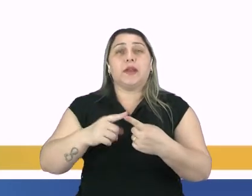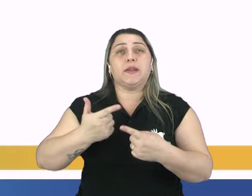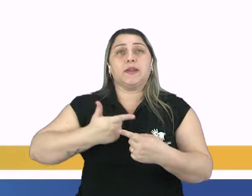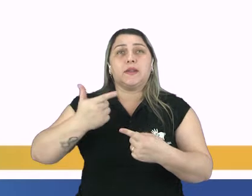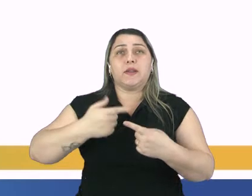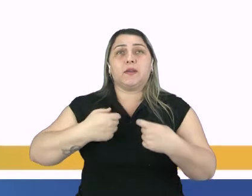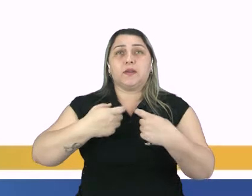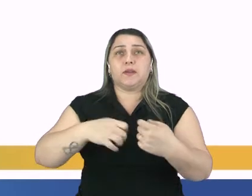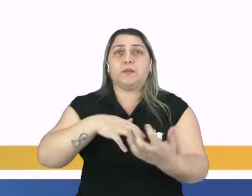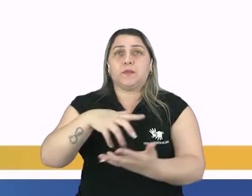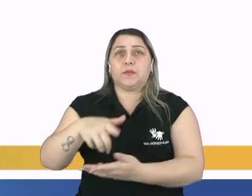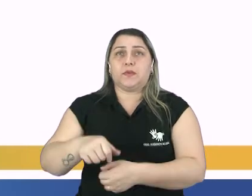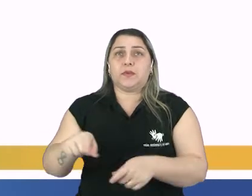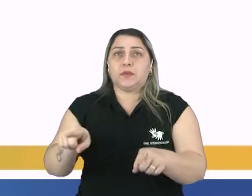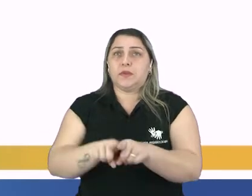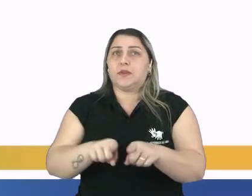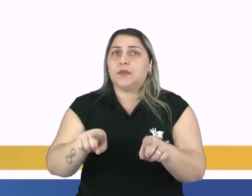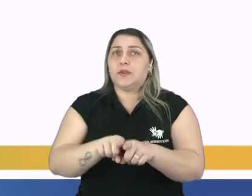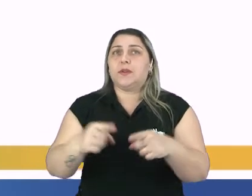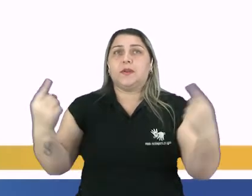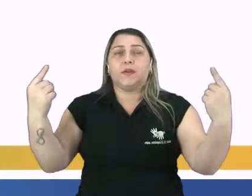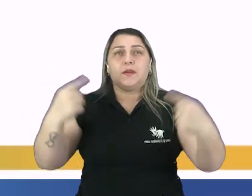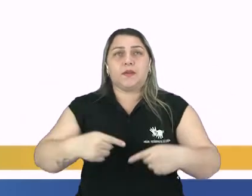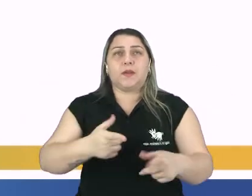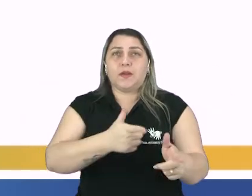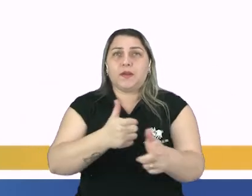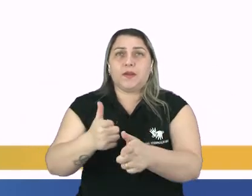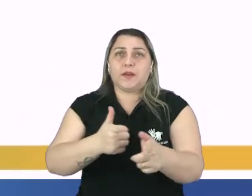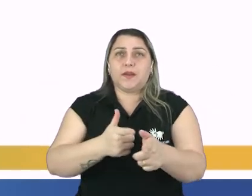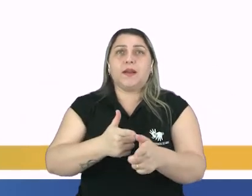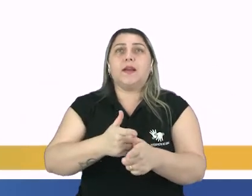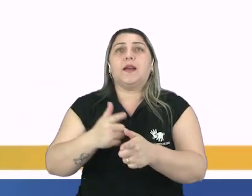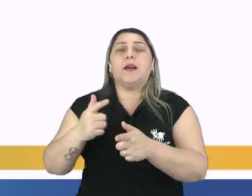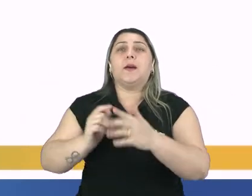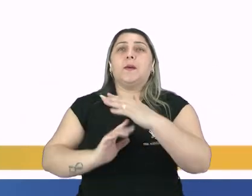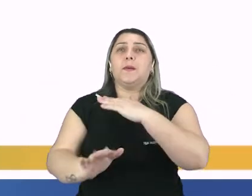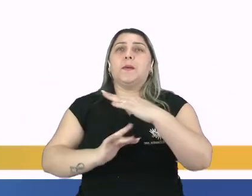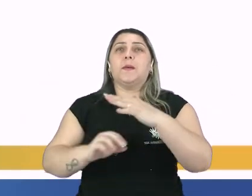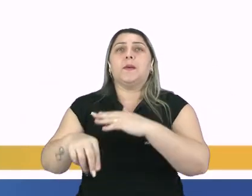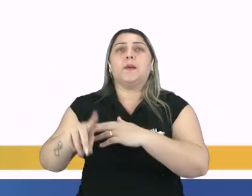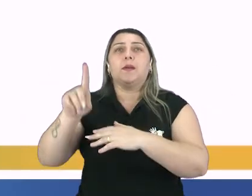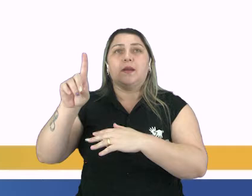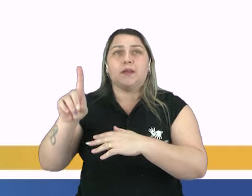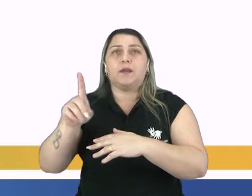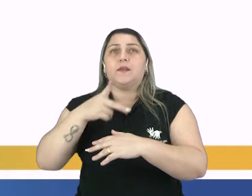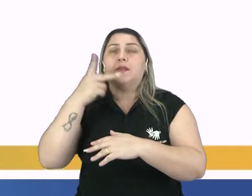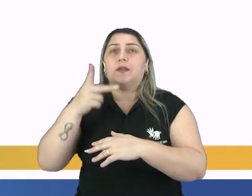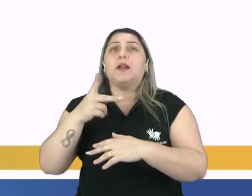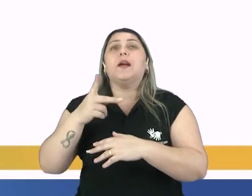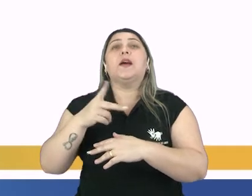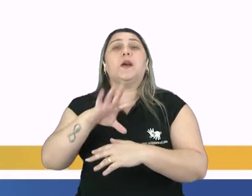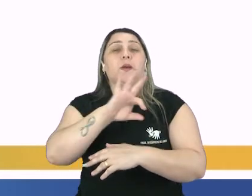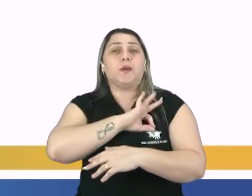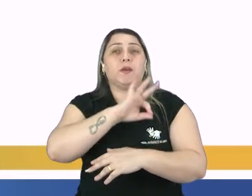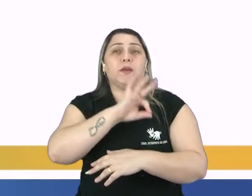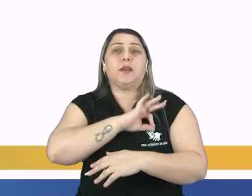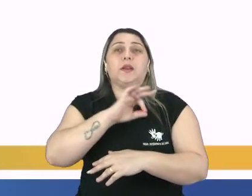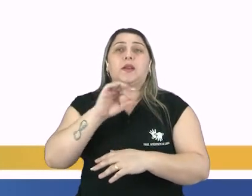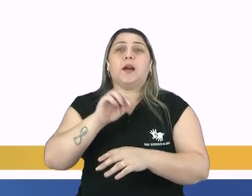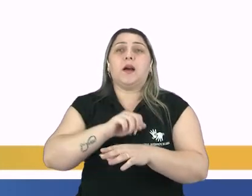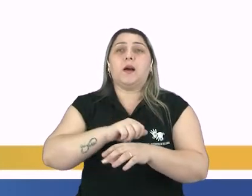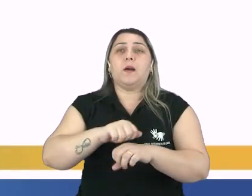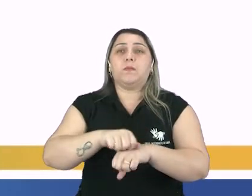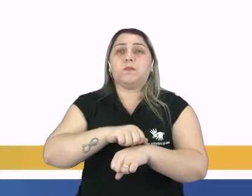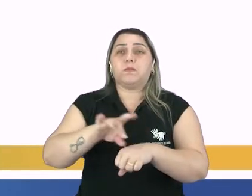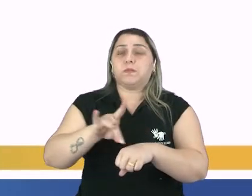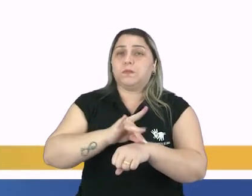Guerra Mundial e, apesar de não ser uma disputa armada, os migrantes nordestinos foram intitulados como soldados da borracha, uma vez que estavam